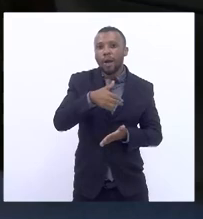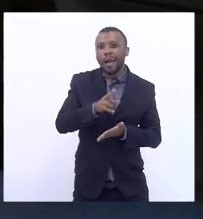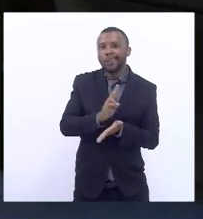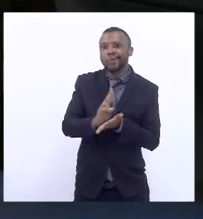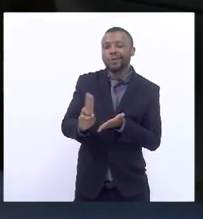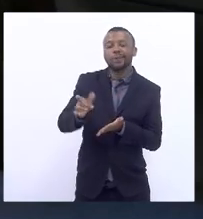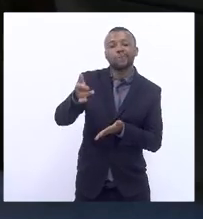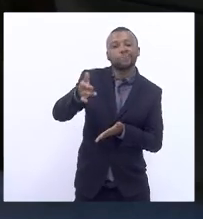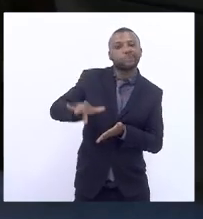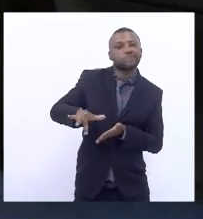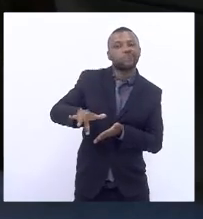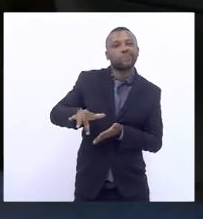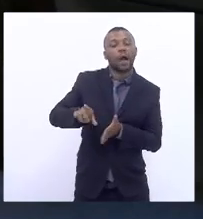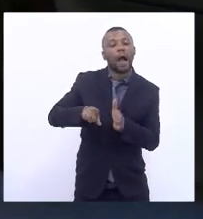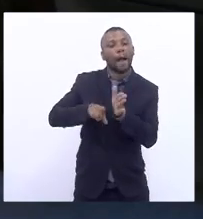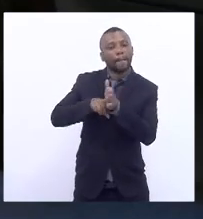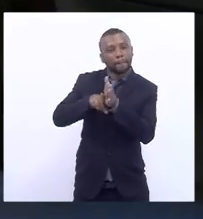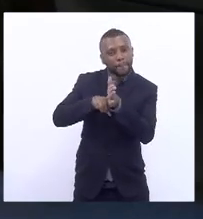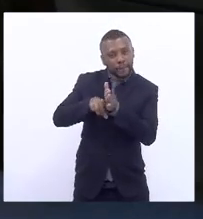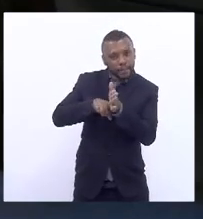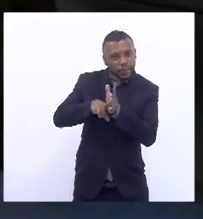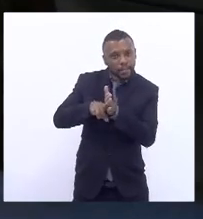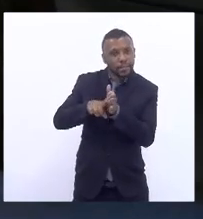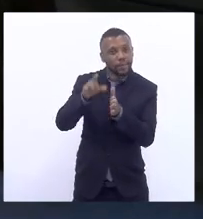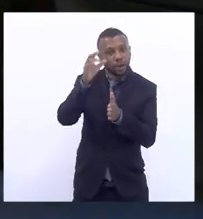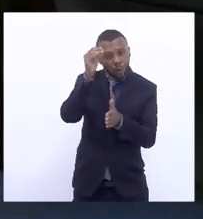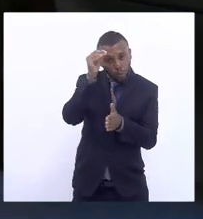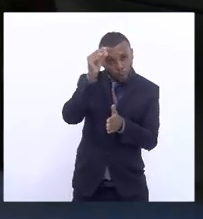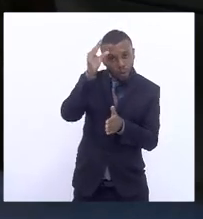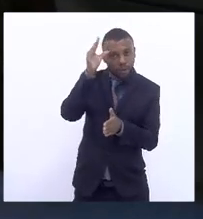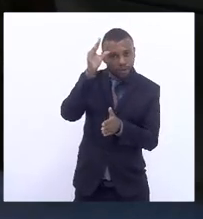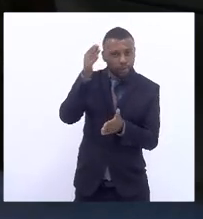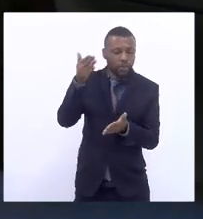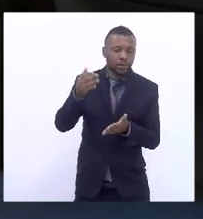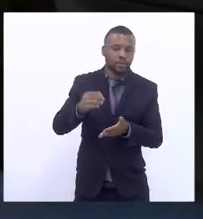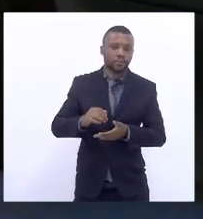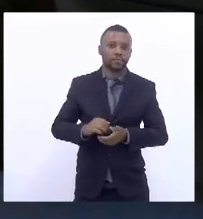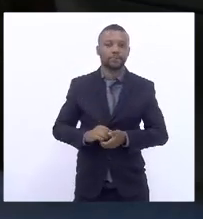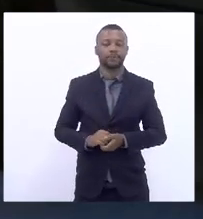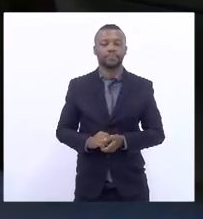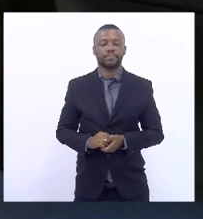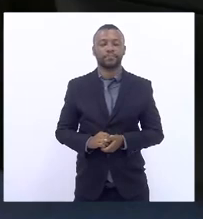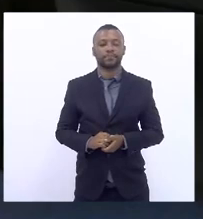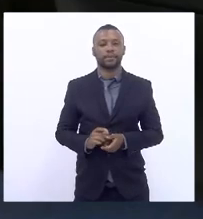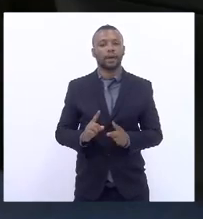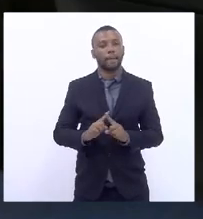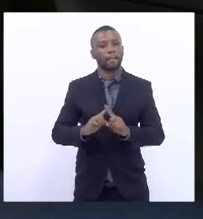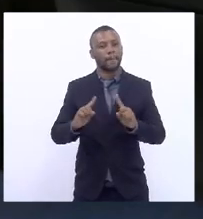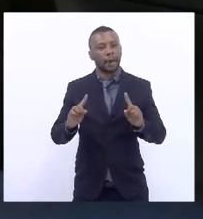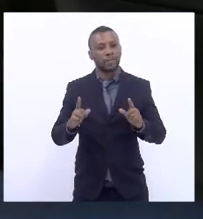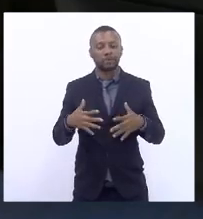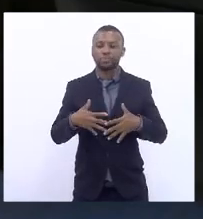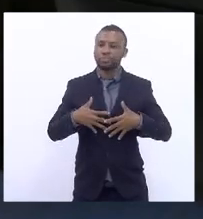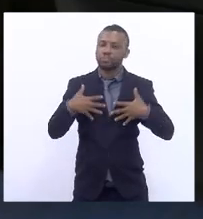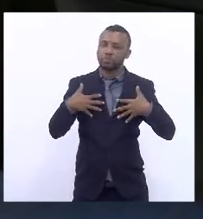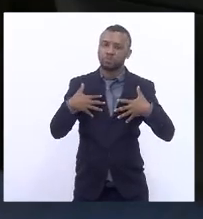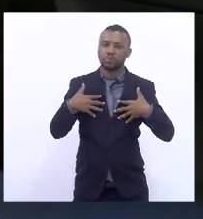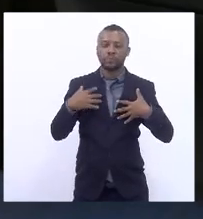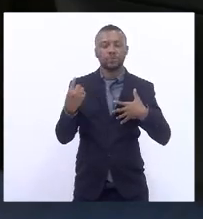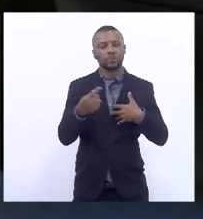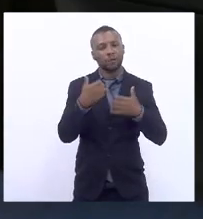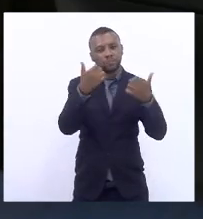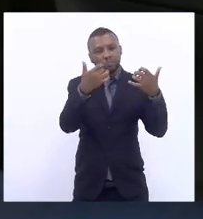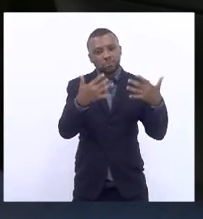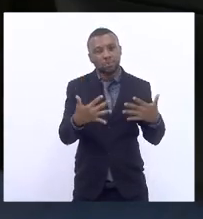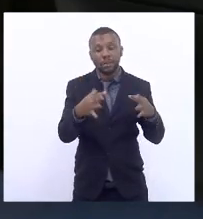desmontando a pesquisa, o saber. Mas Gostei muito que todos sublinharam que a